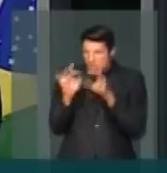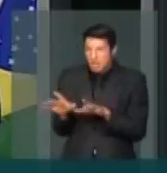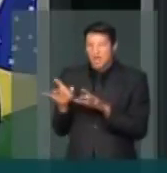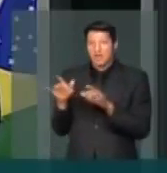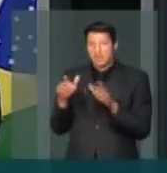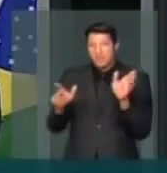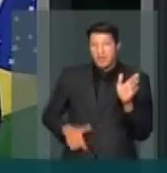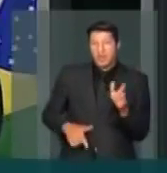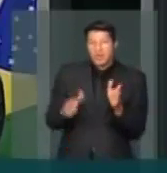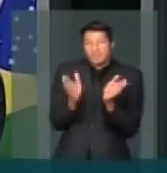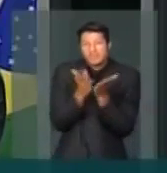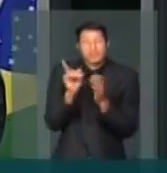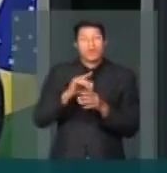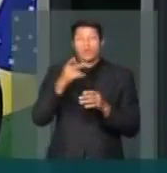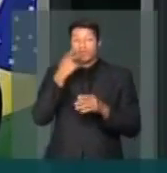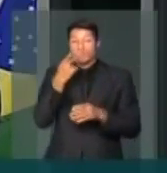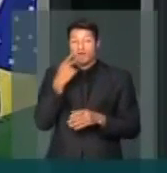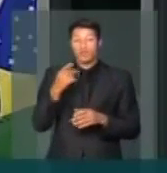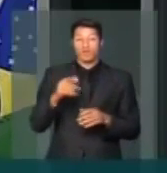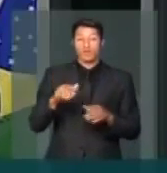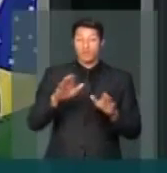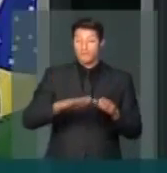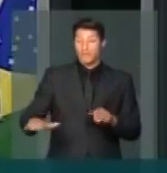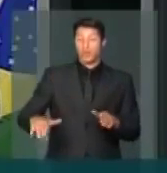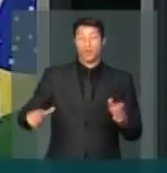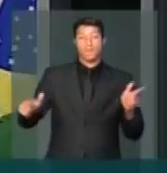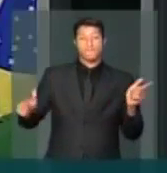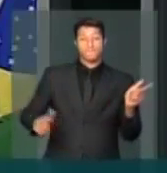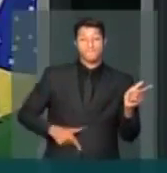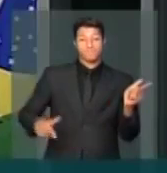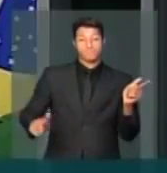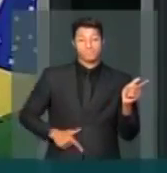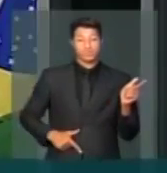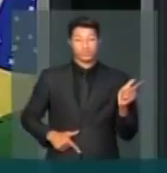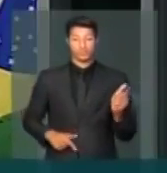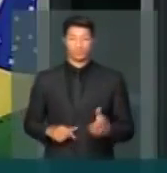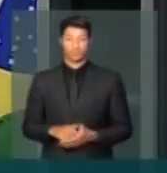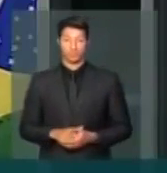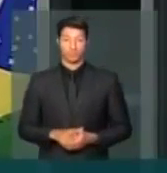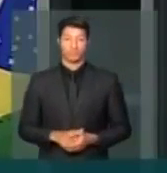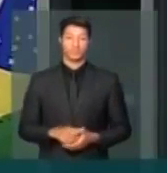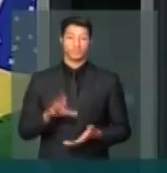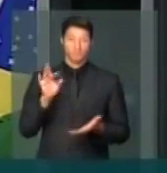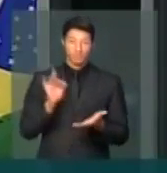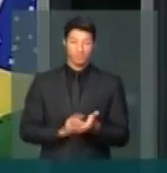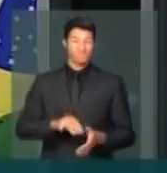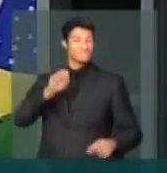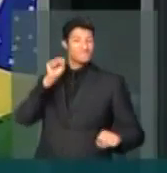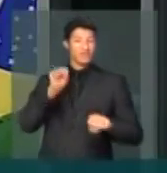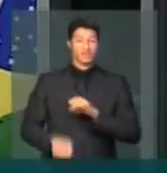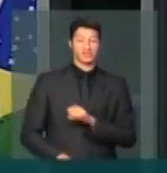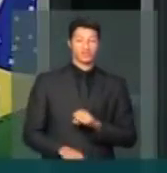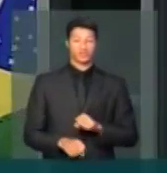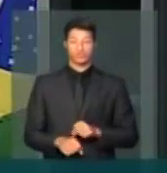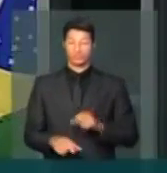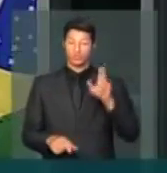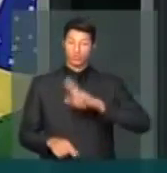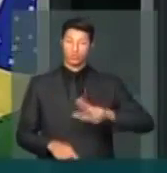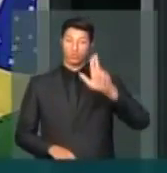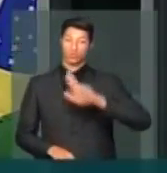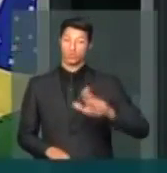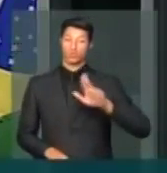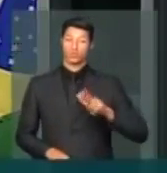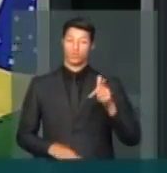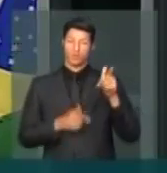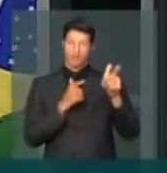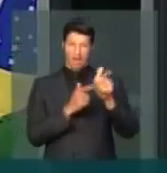abandonado, menor carente. Eu me refiro a menores bandidos, verdadeiros assassinos que usam